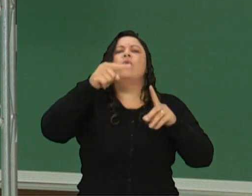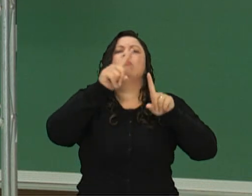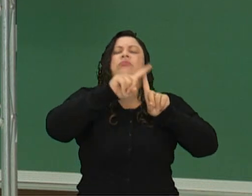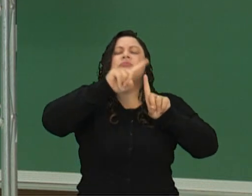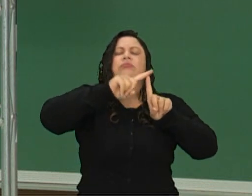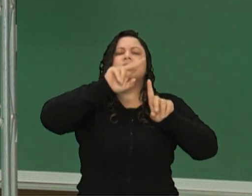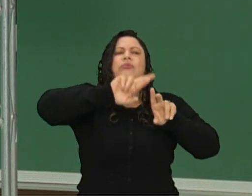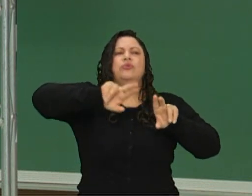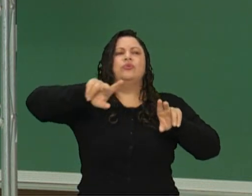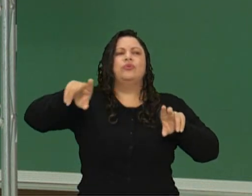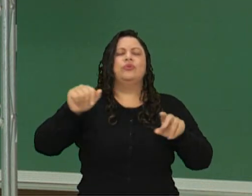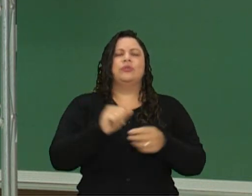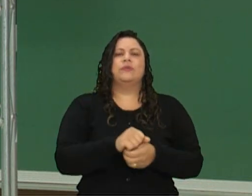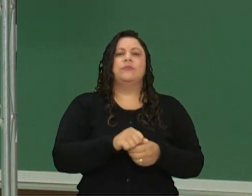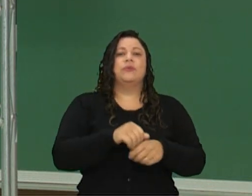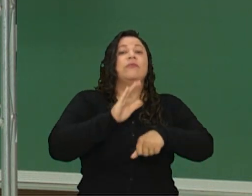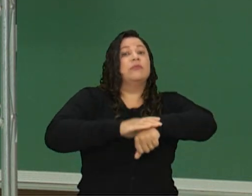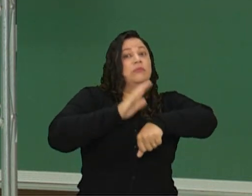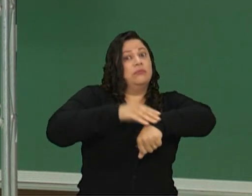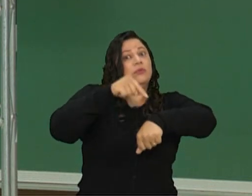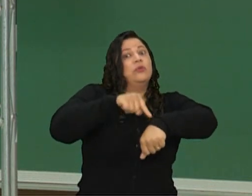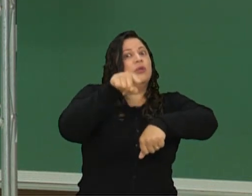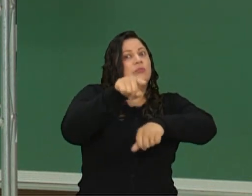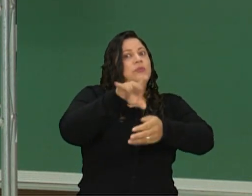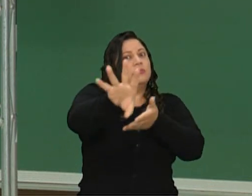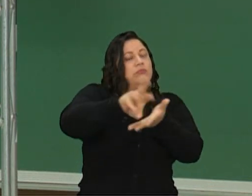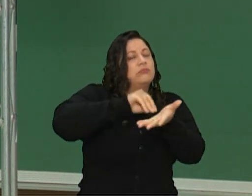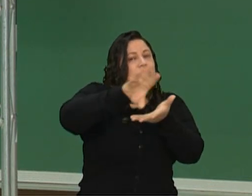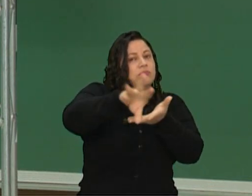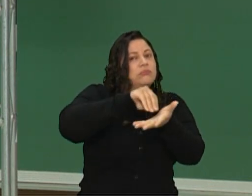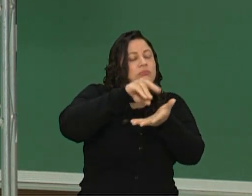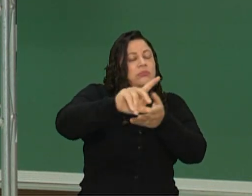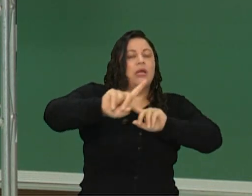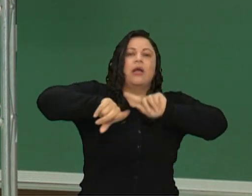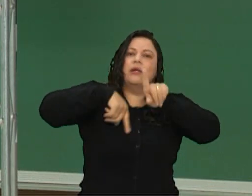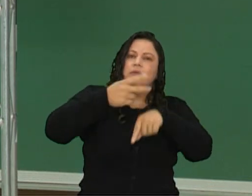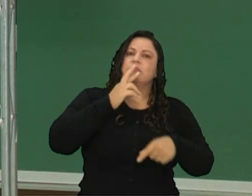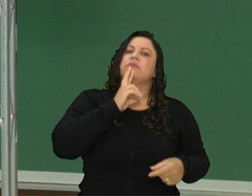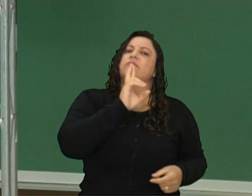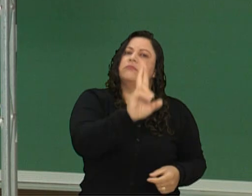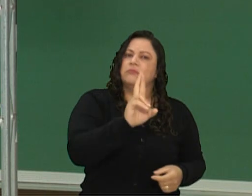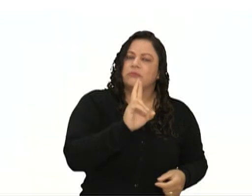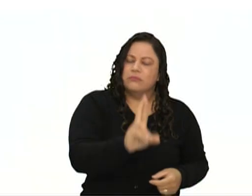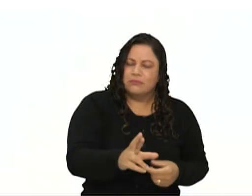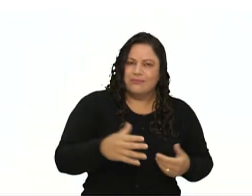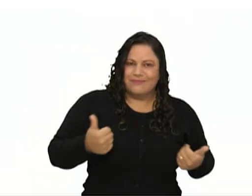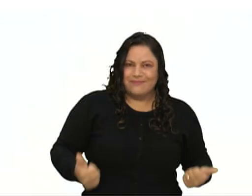vocês copiarem essa questão, responderem e já já voltamos com a resposta.